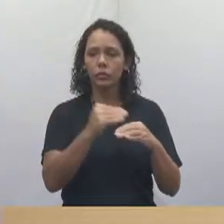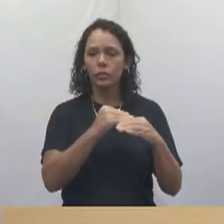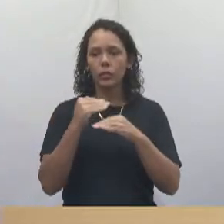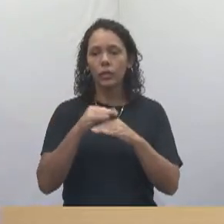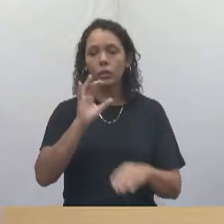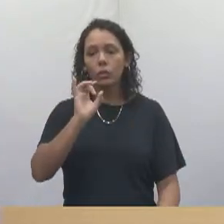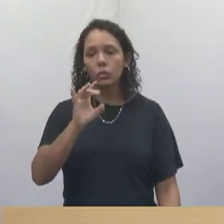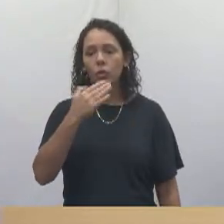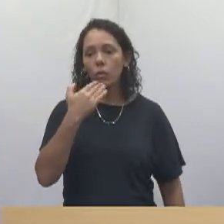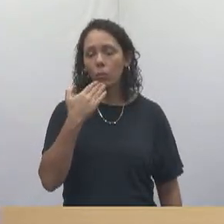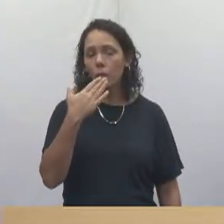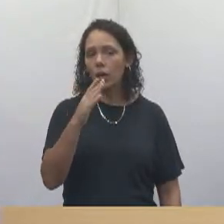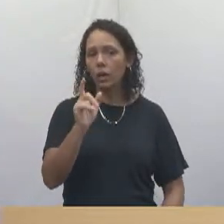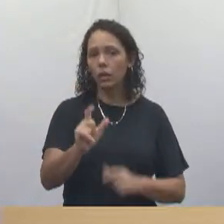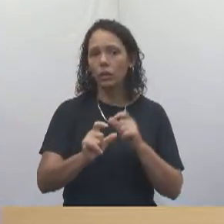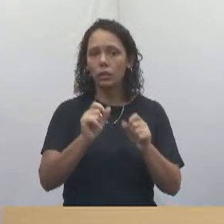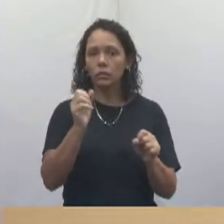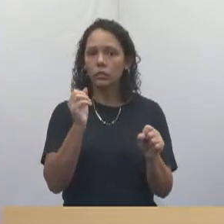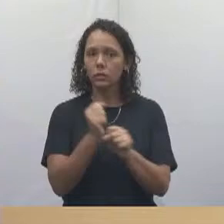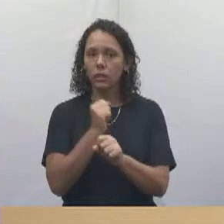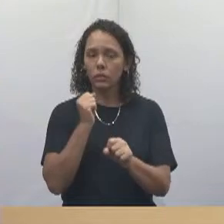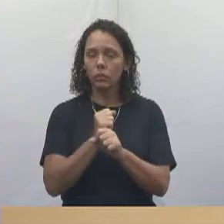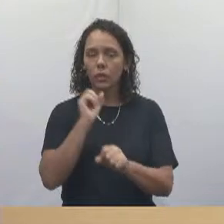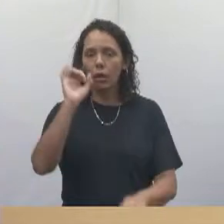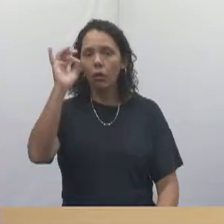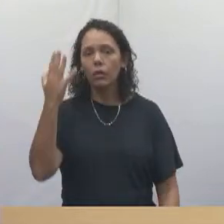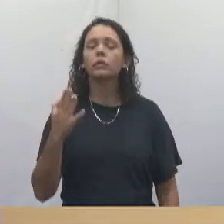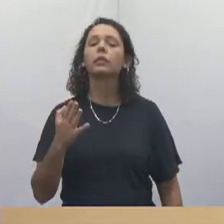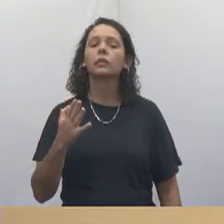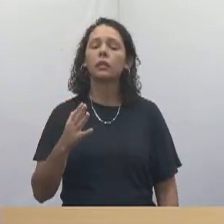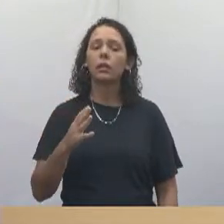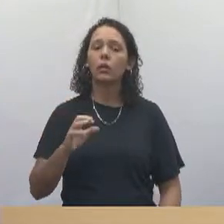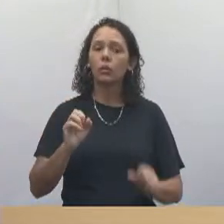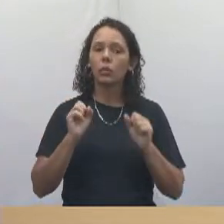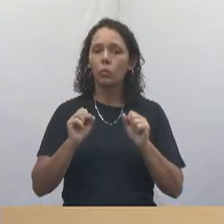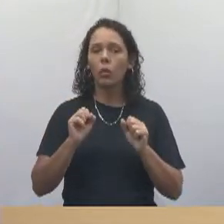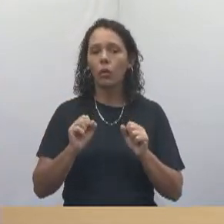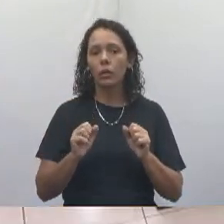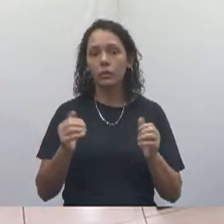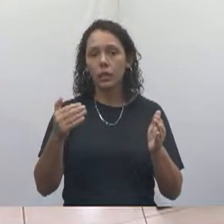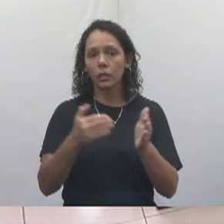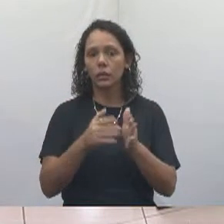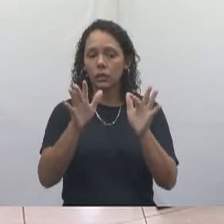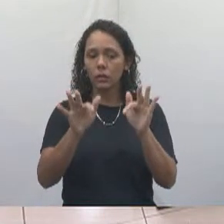só peço aí que as obras que são realizadas sejam obras que possam ser cumpridas.